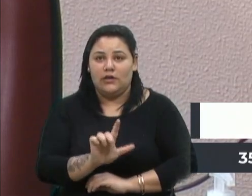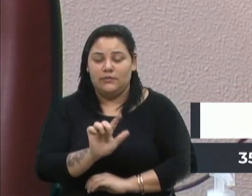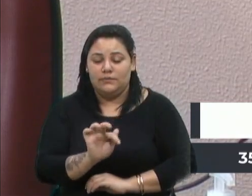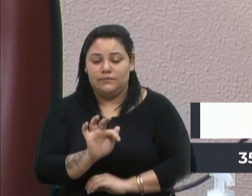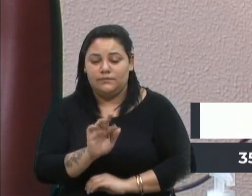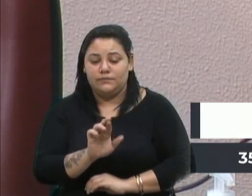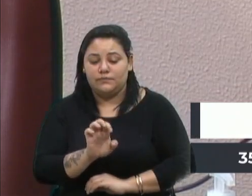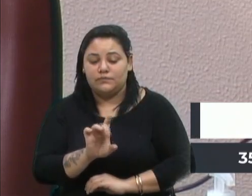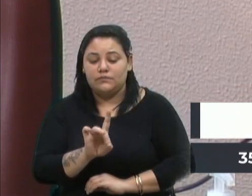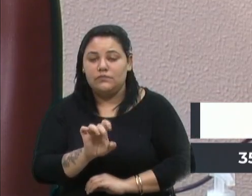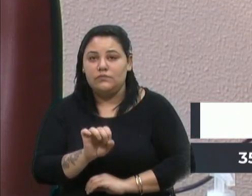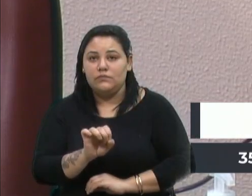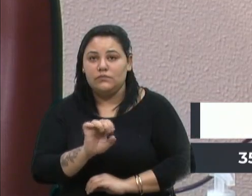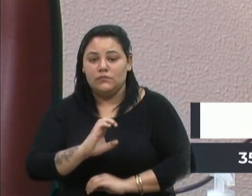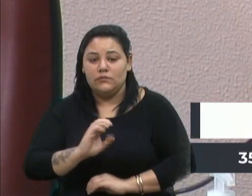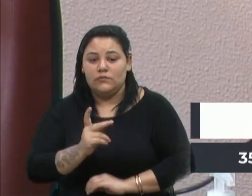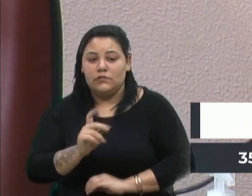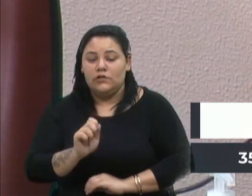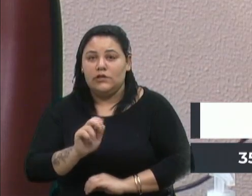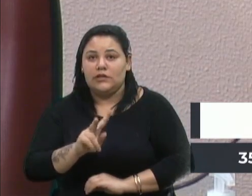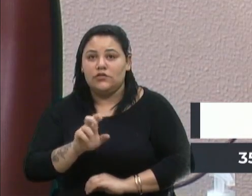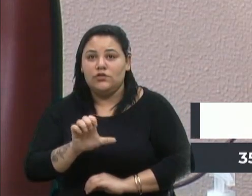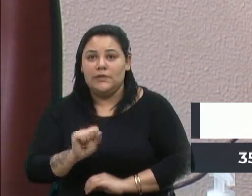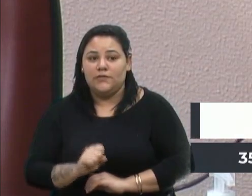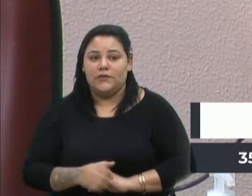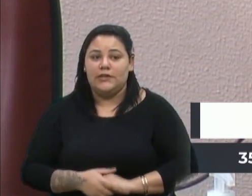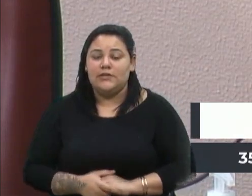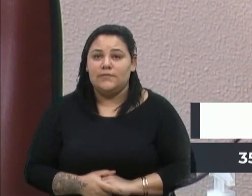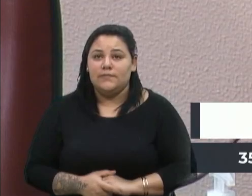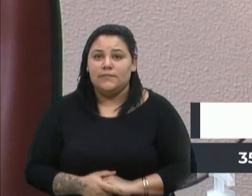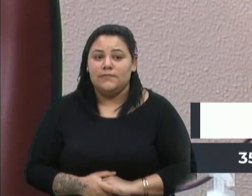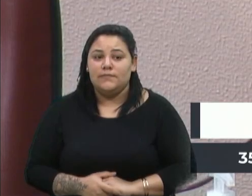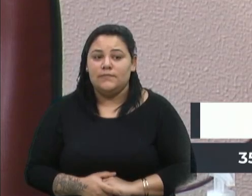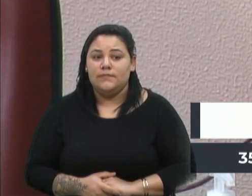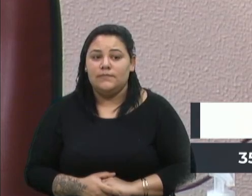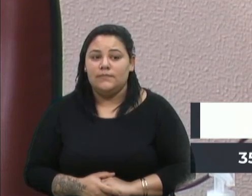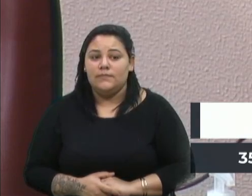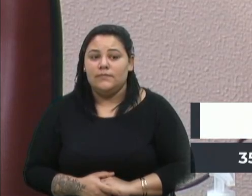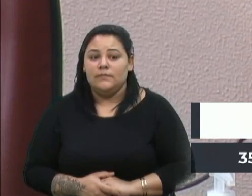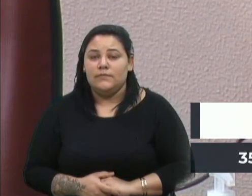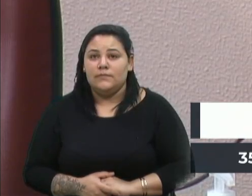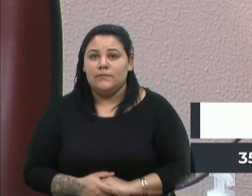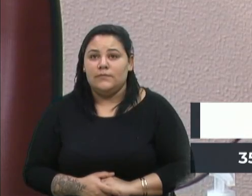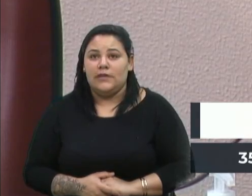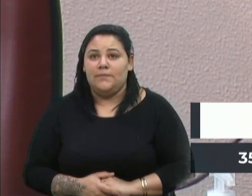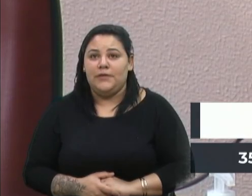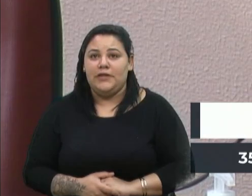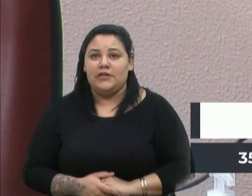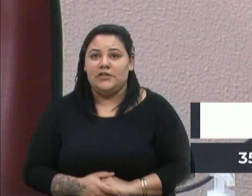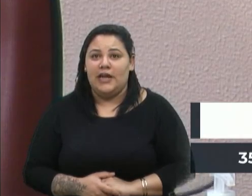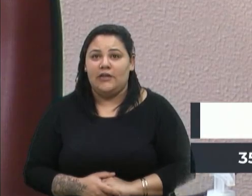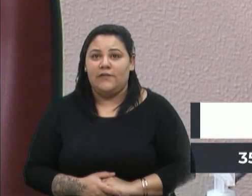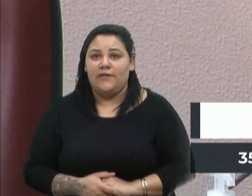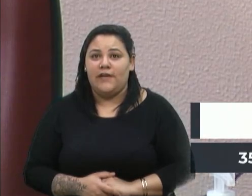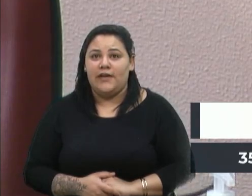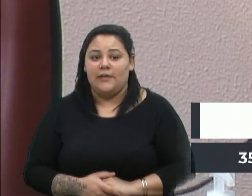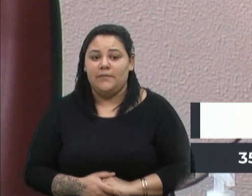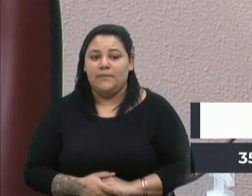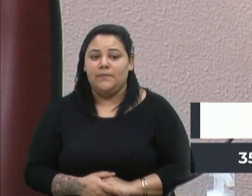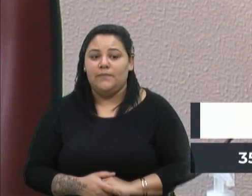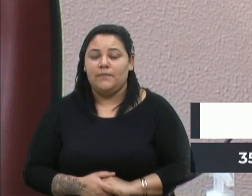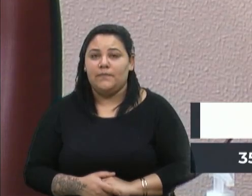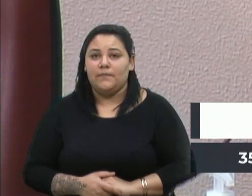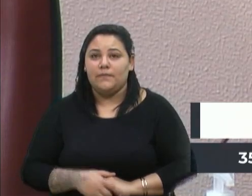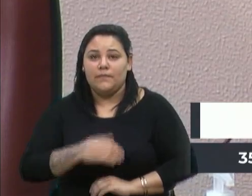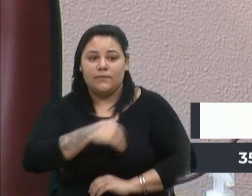A gente parece que, deu um apagão, hein? Deu um apagão. A escuridão não é só lá no bairro. Lá no bairro a gente está